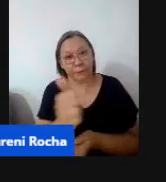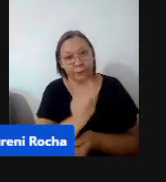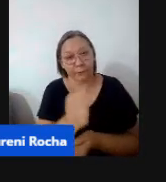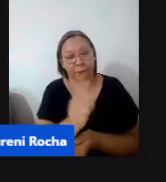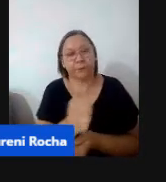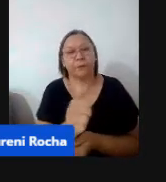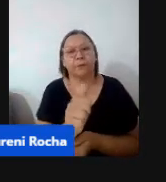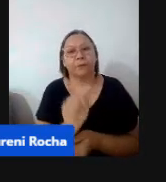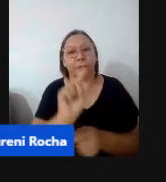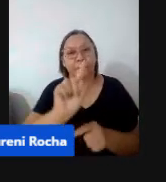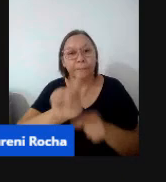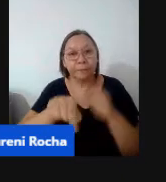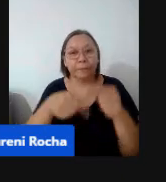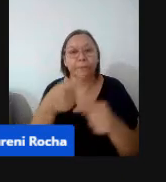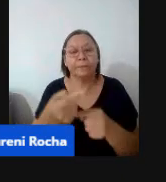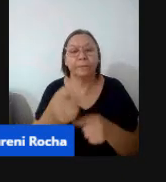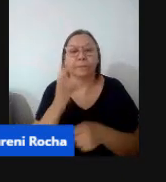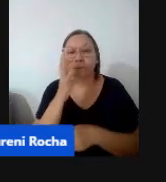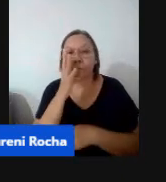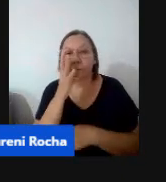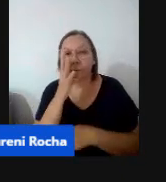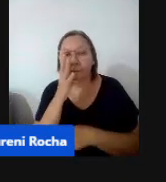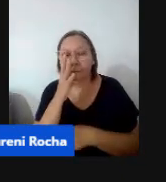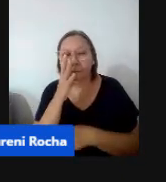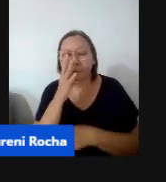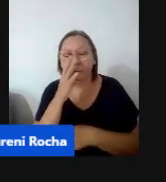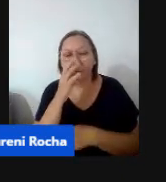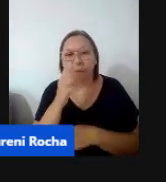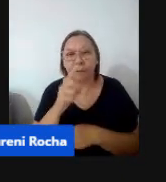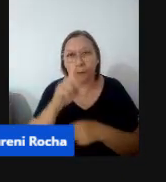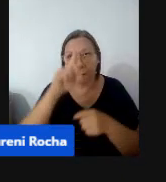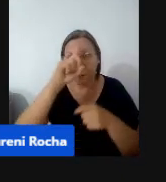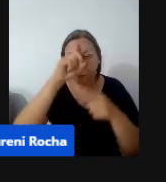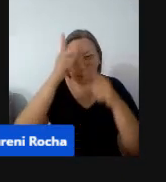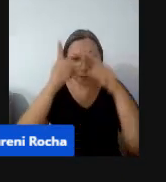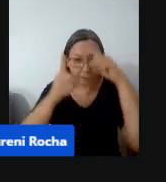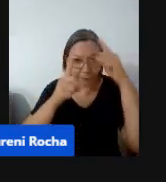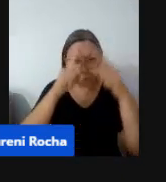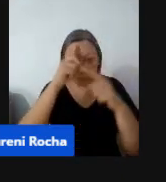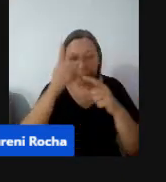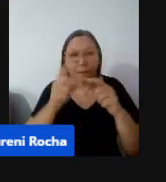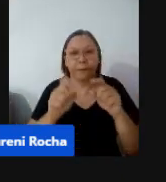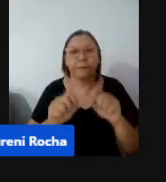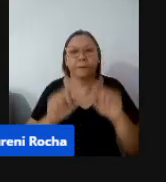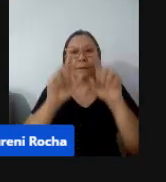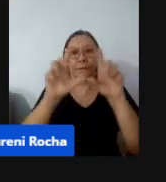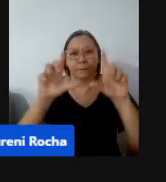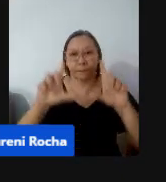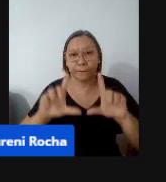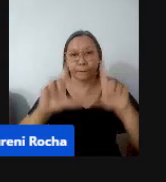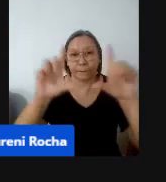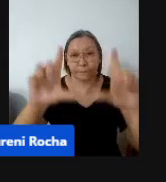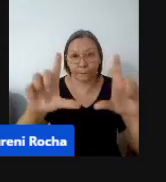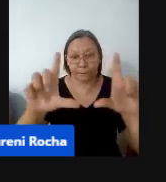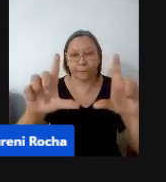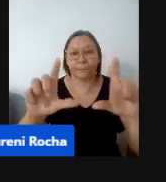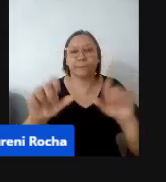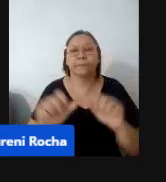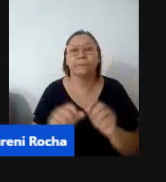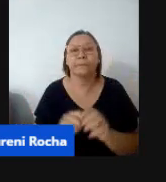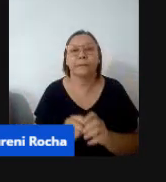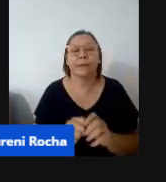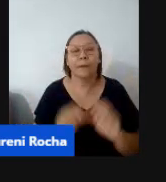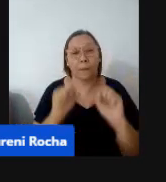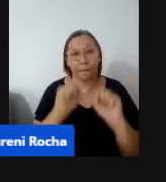slide, vocês vão observar que nós criamos também um pôster. E você pode solicitar para o